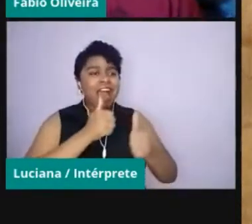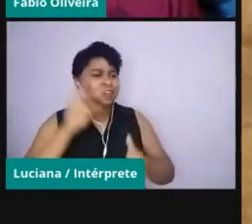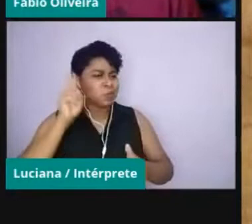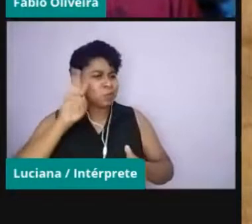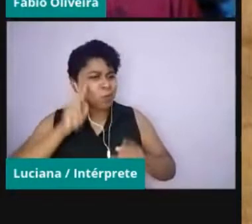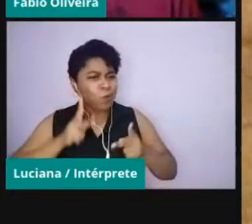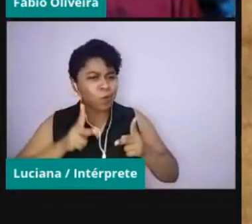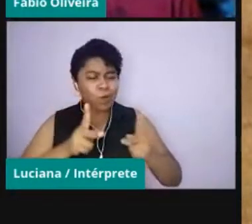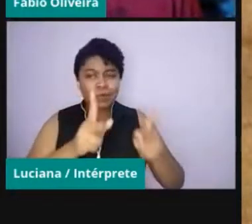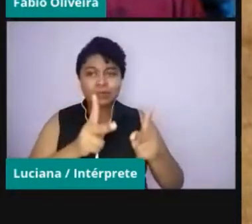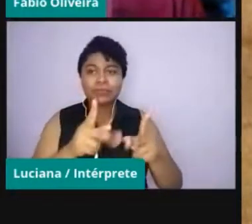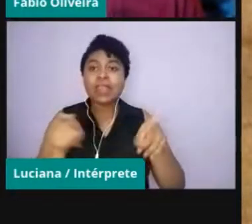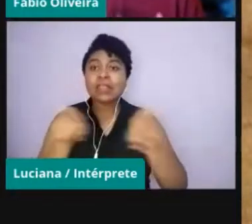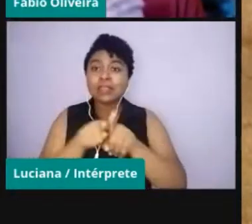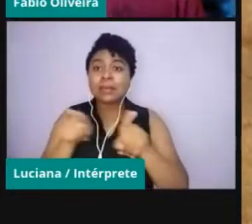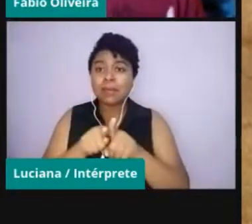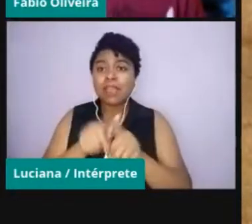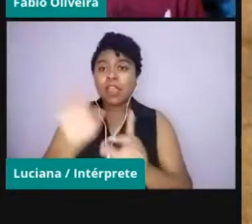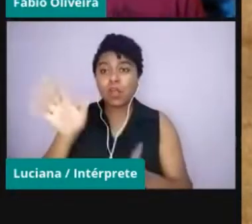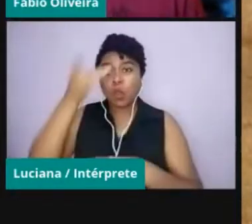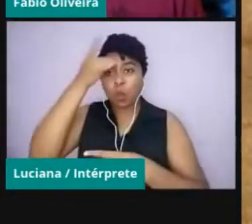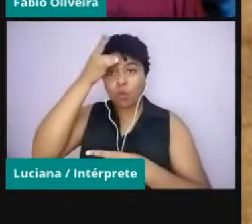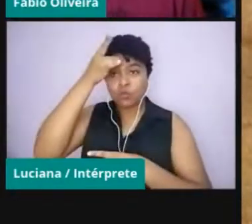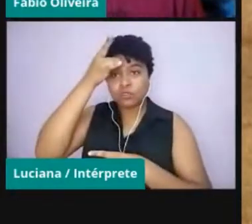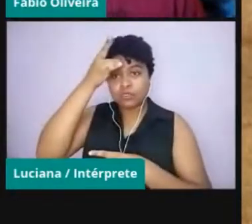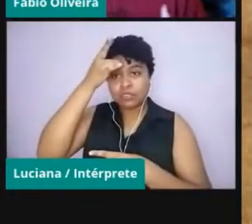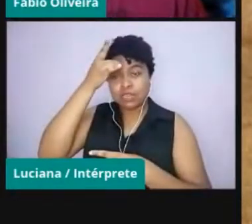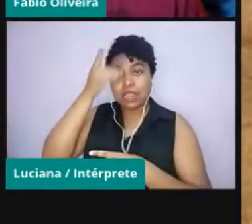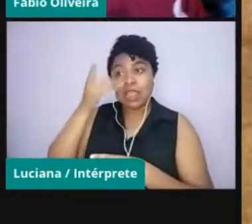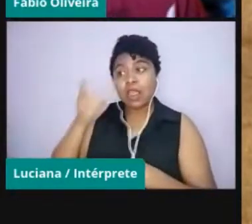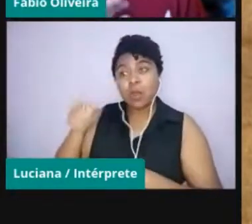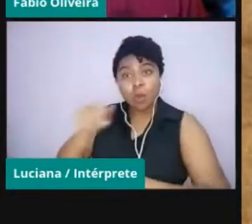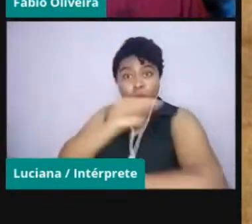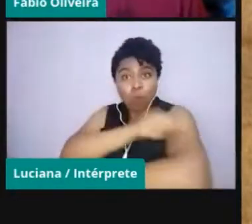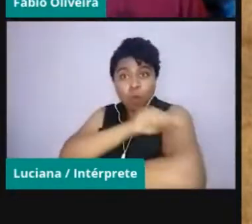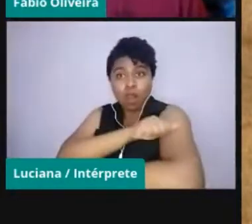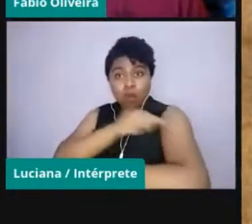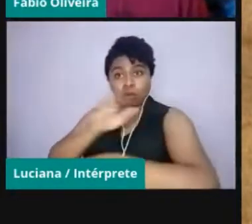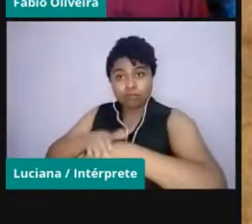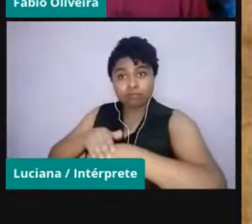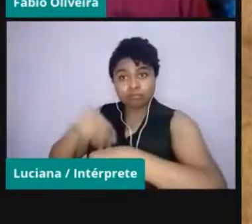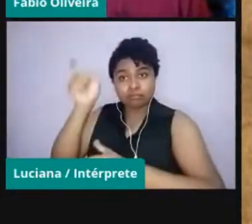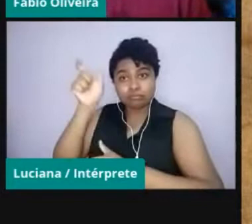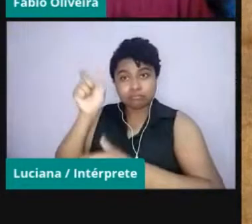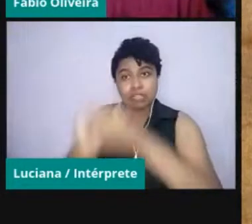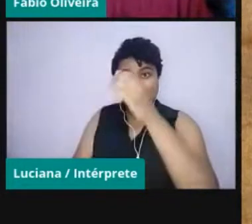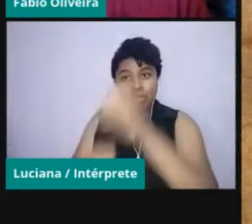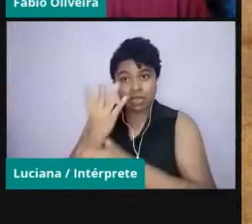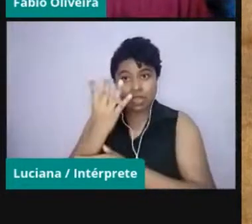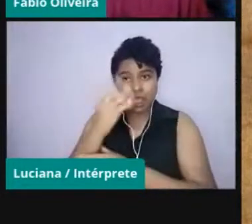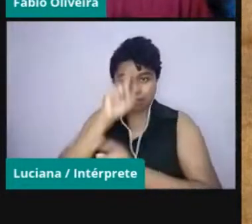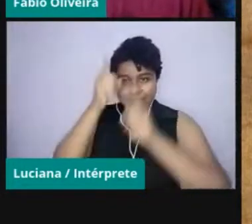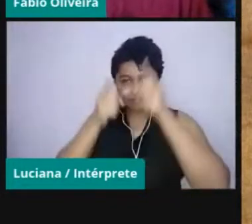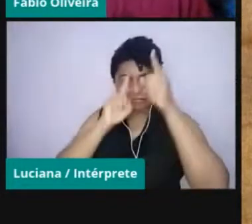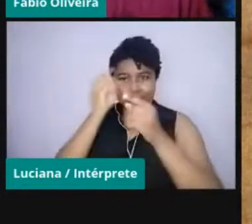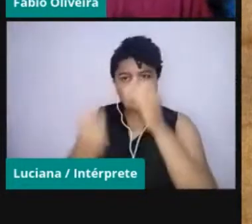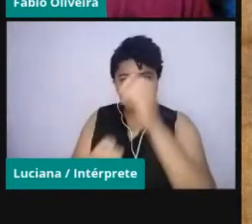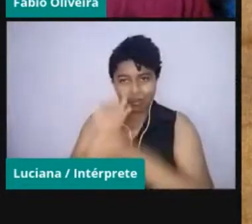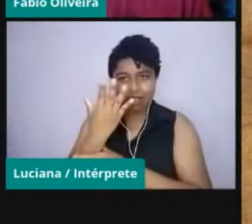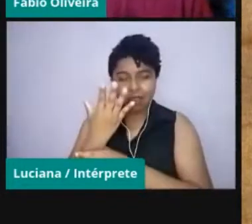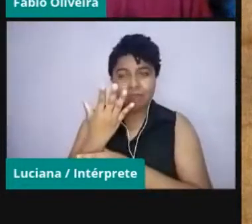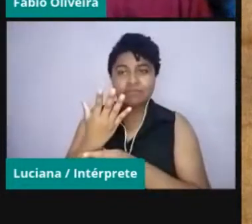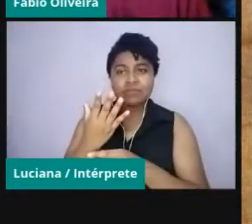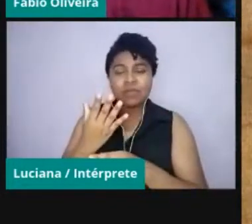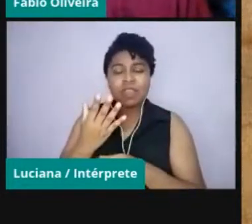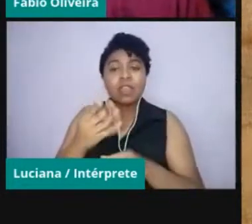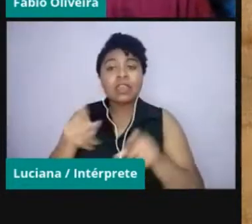disso, conhecer os próprios personagens que eles iam criar para interpretar nessa história. E, por último, pensar e